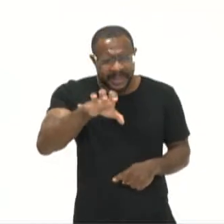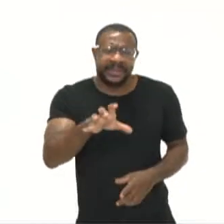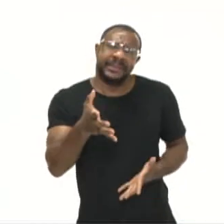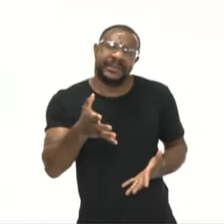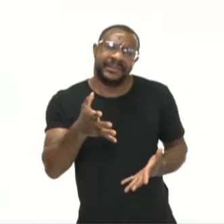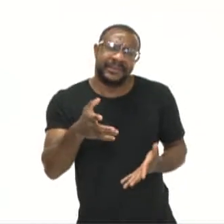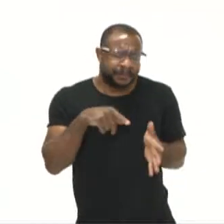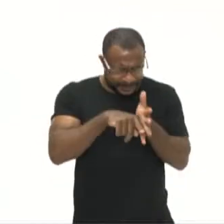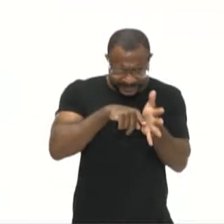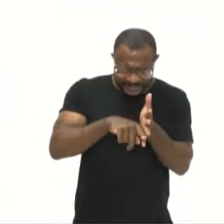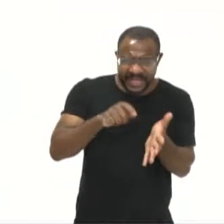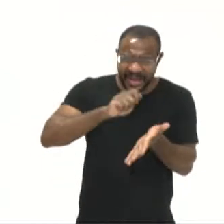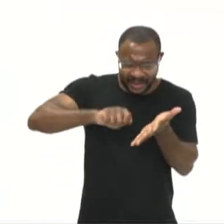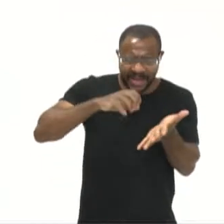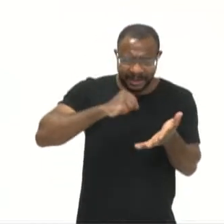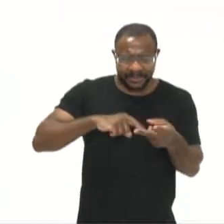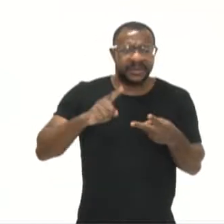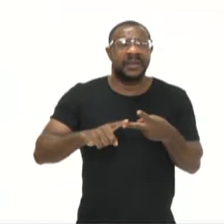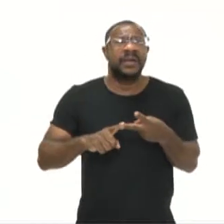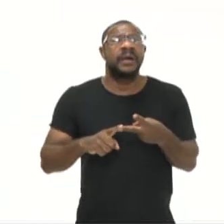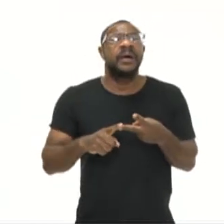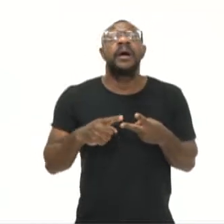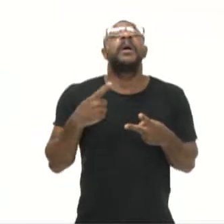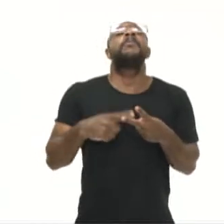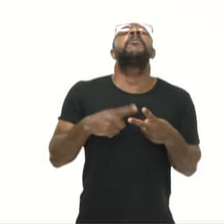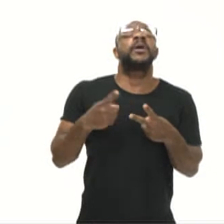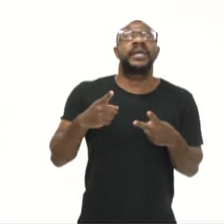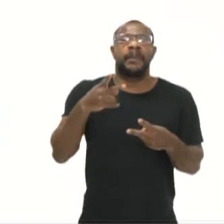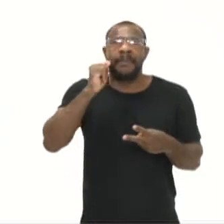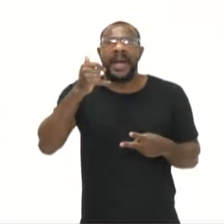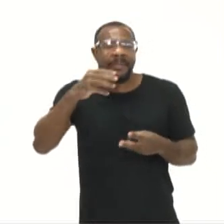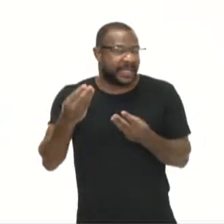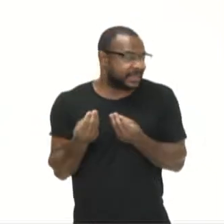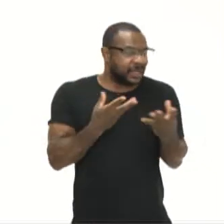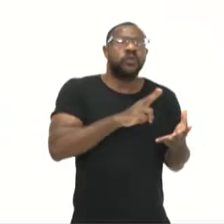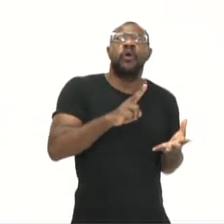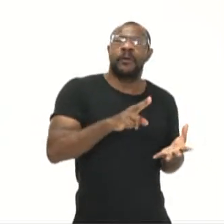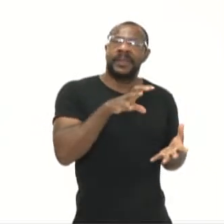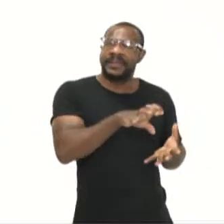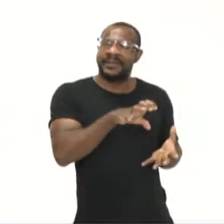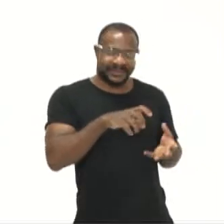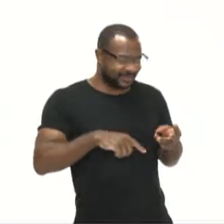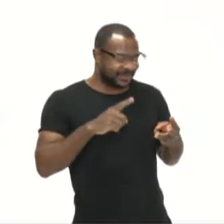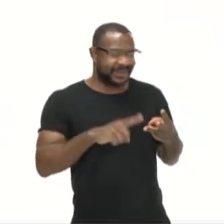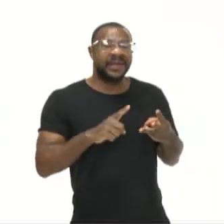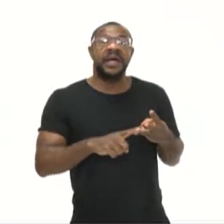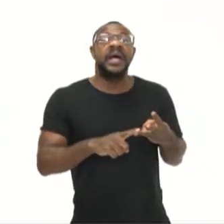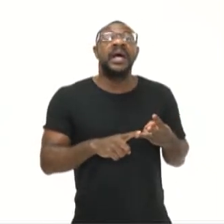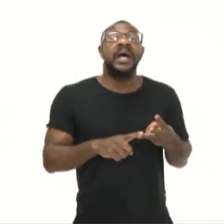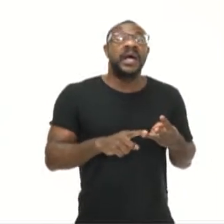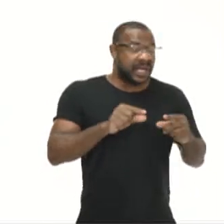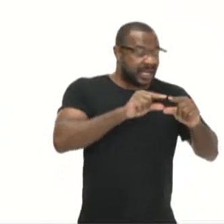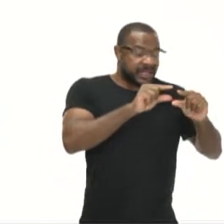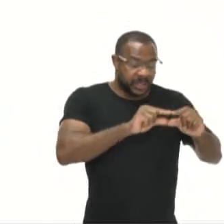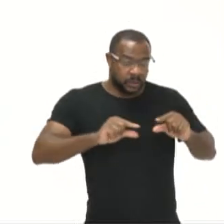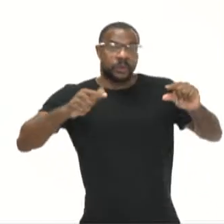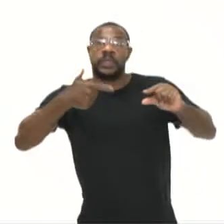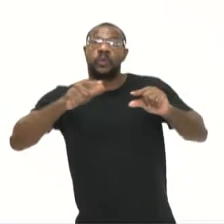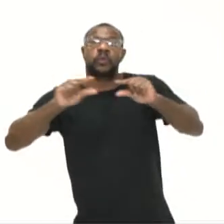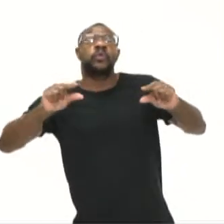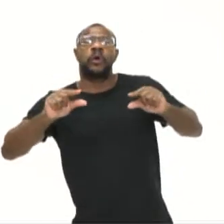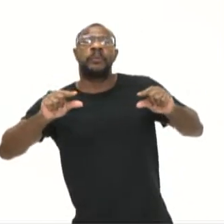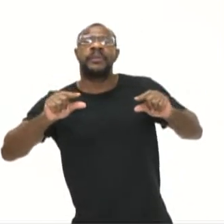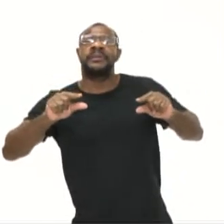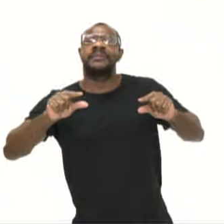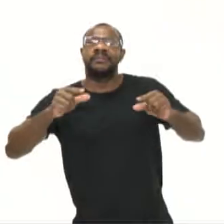já sabe, escreve rapidinho. Por que você recebeu este nome? O que você sabe sobre o seu sobrenome? E